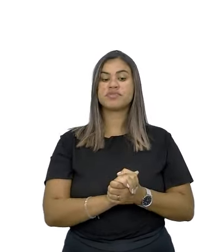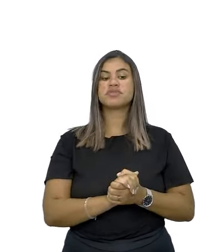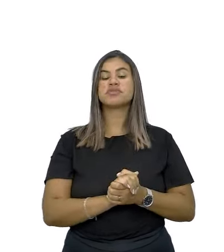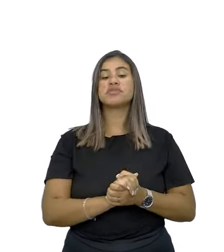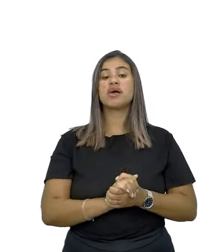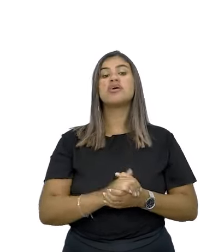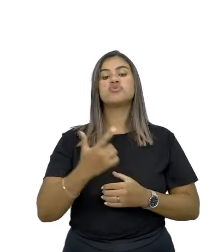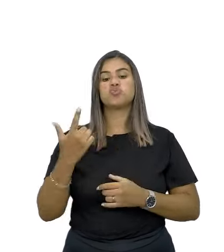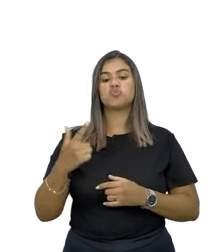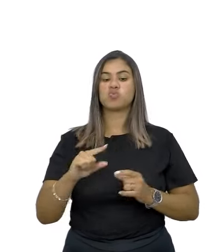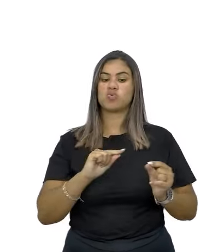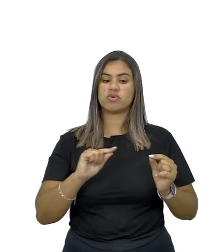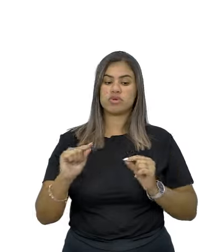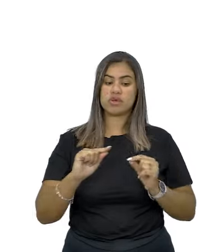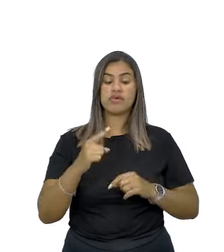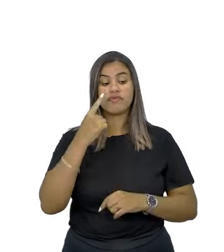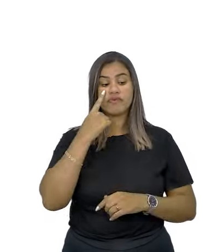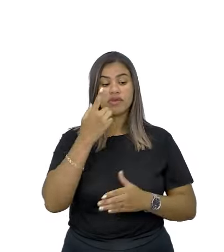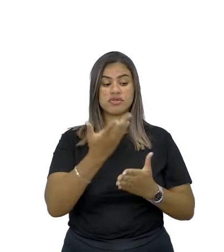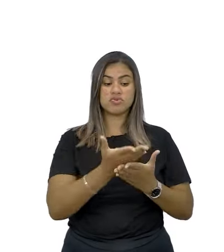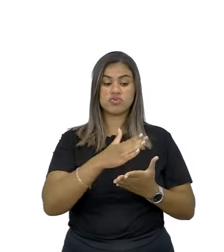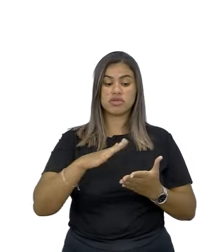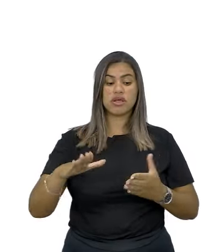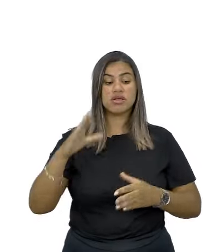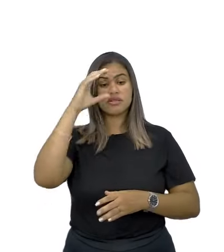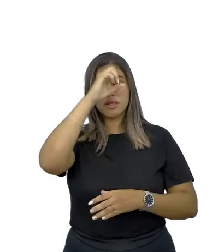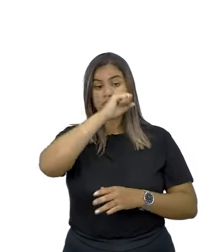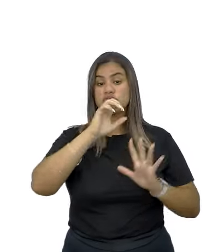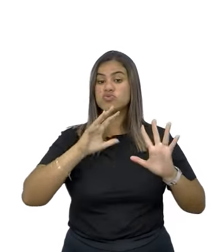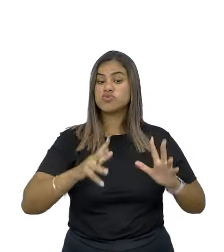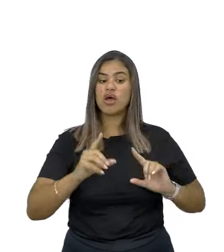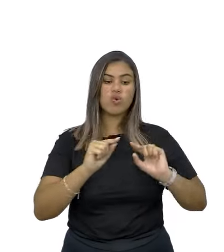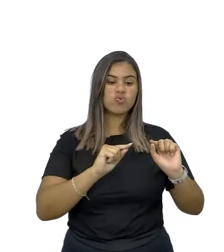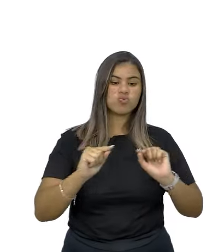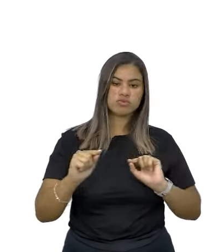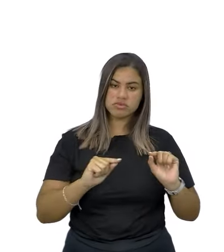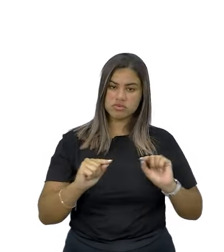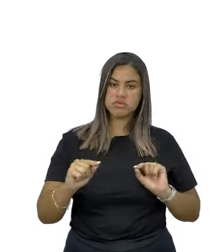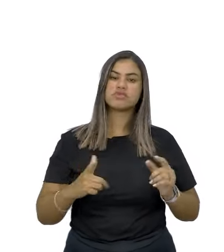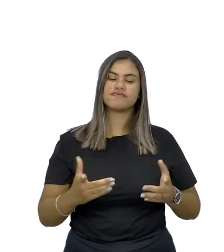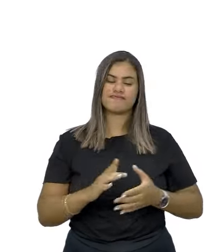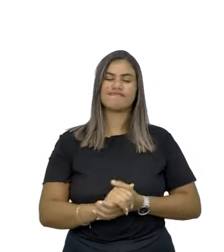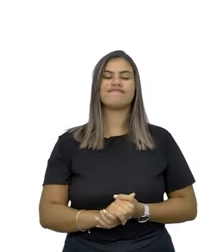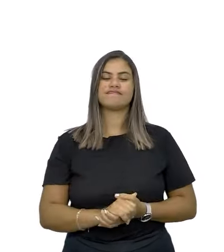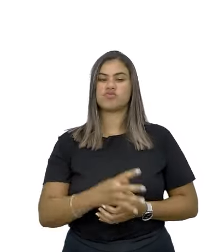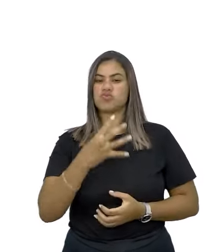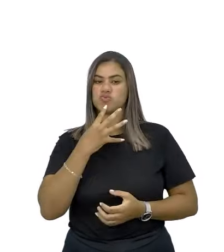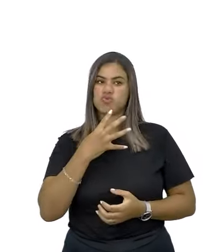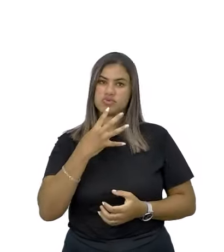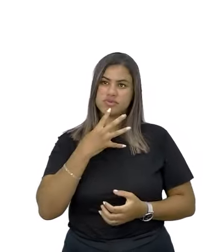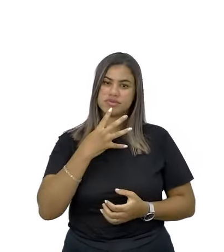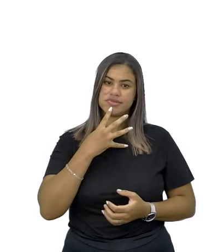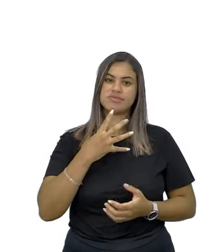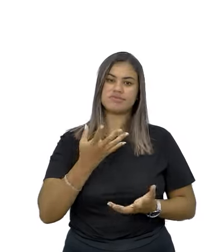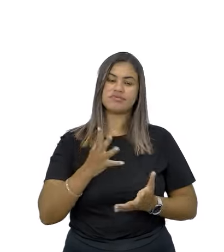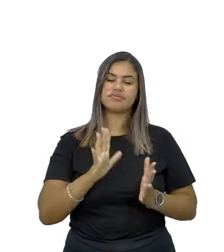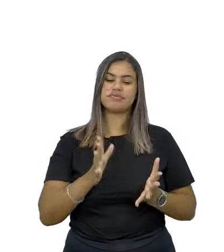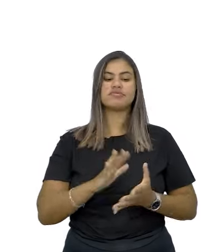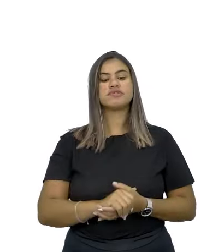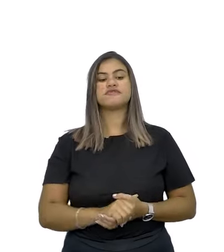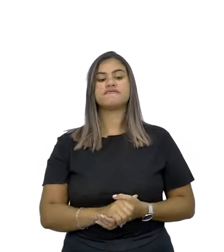Segundo, os conhecimentos pré-existentes dos estudantes, aquilo que eles já sabem, já conhecem, já têm